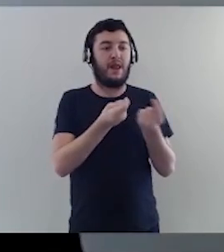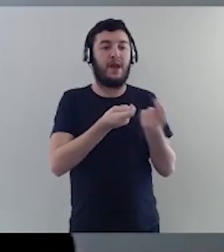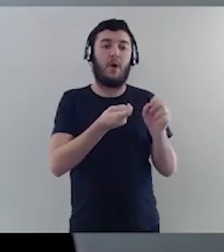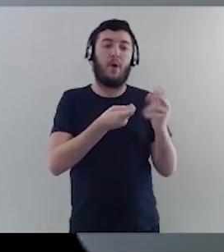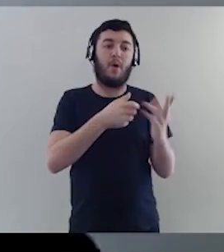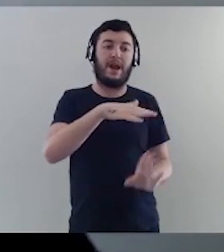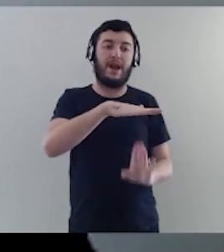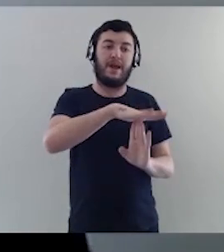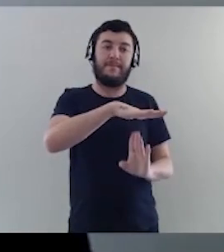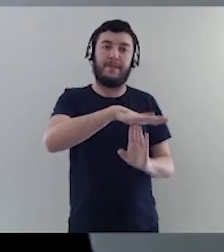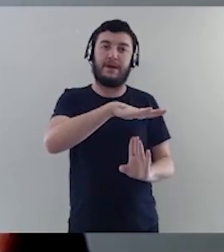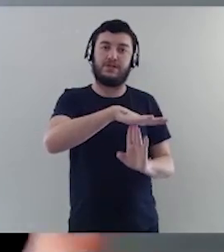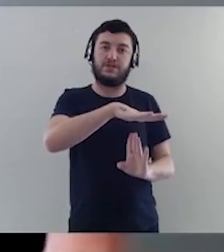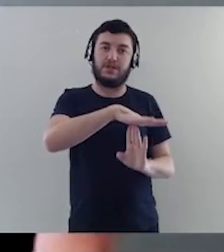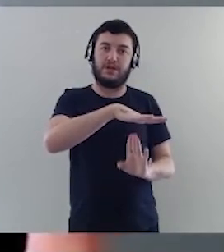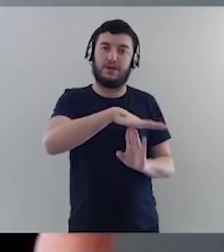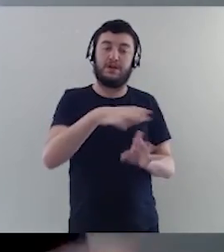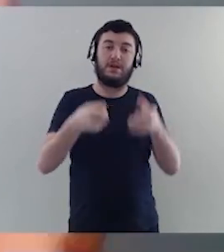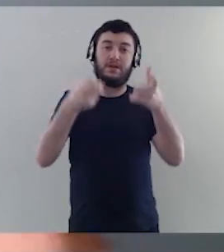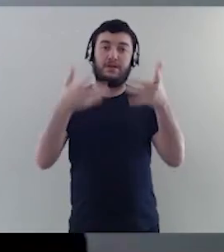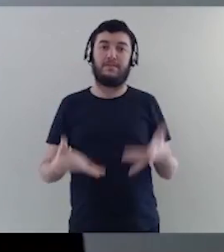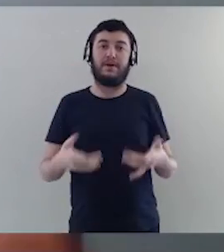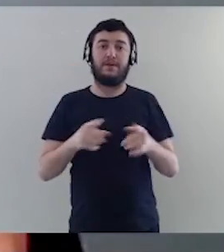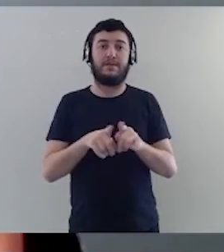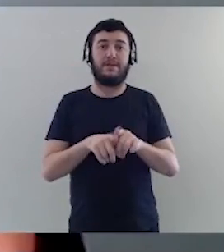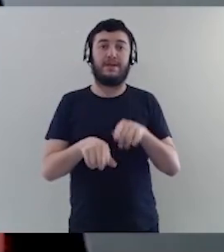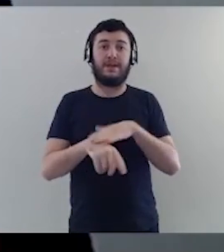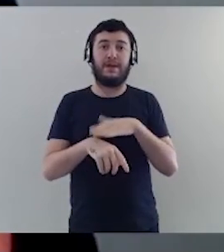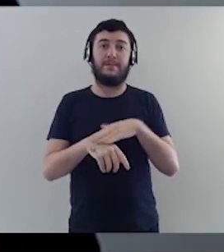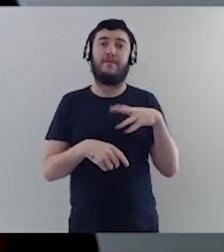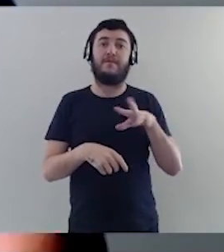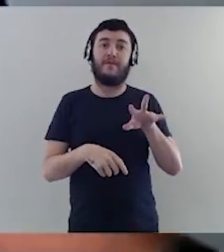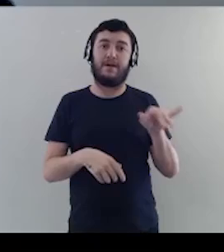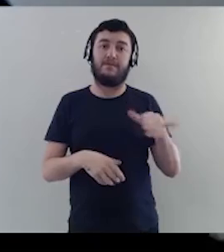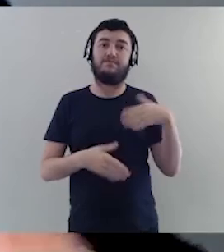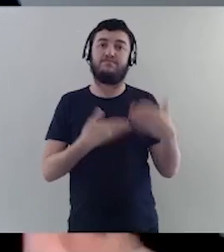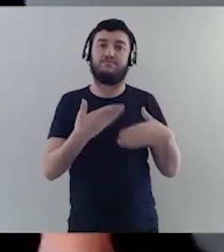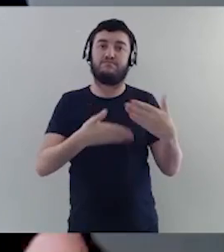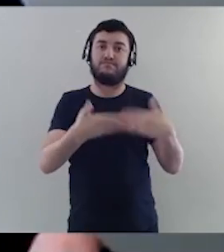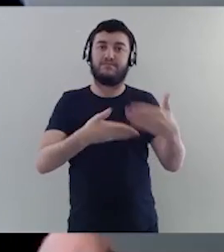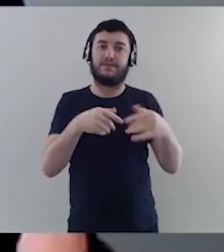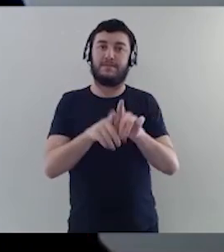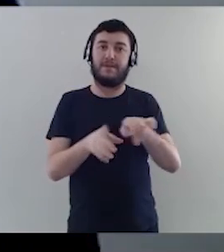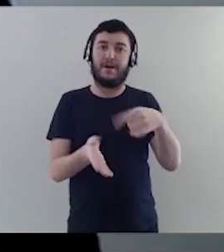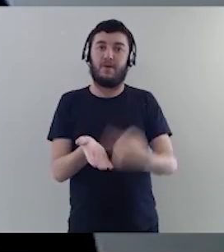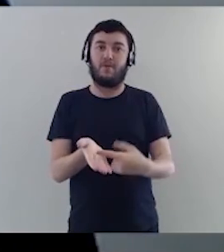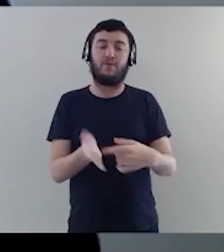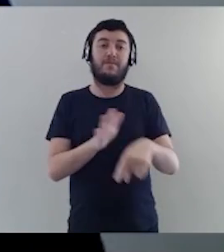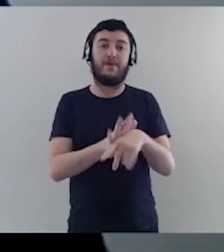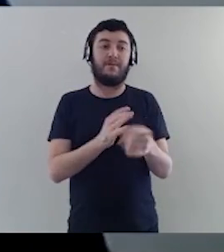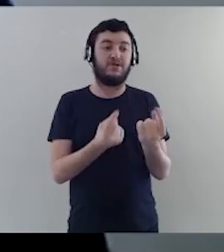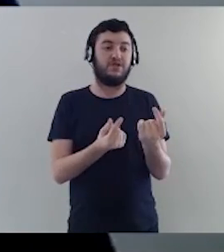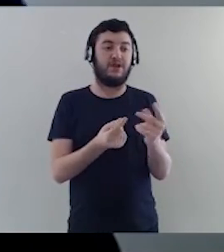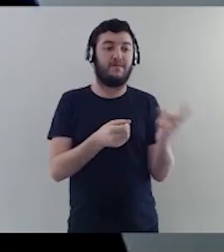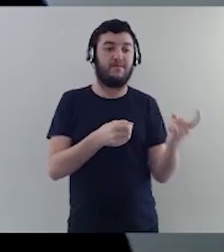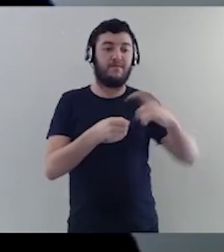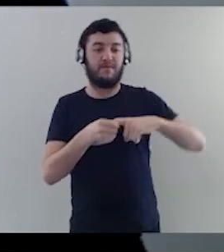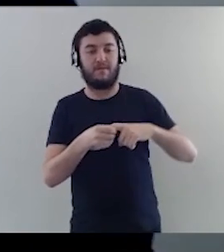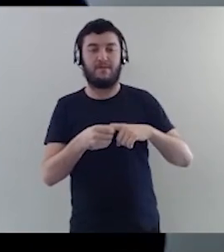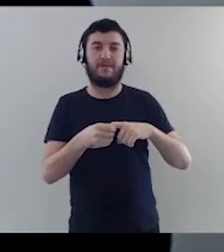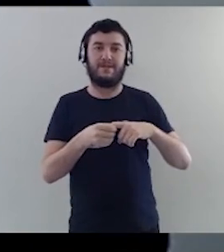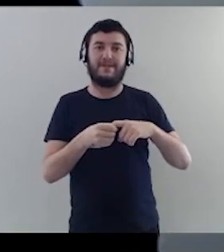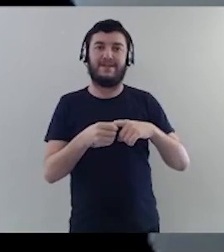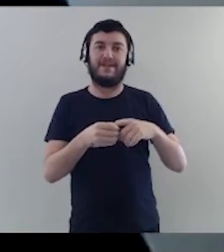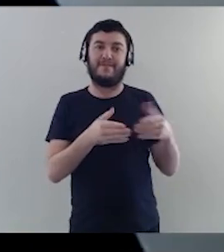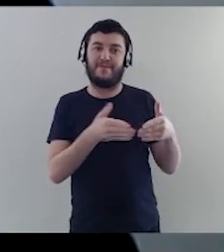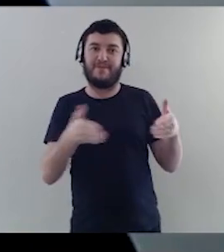seguinte: à medida que o tempo passa e o acordo de resgate chega ao fim, também passará a